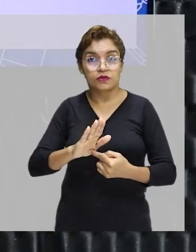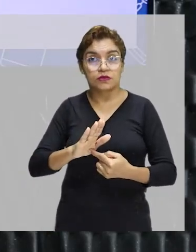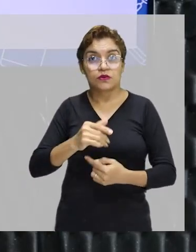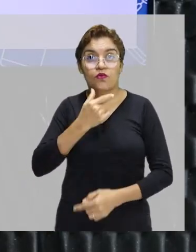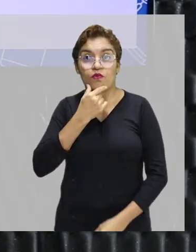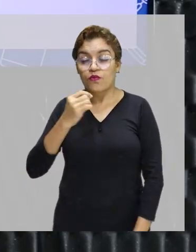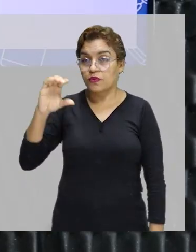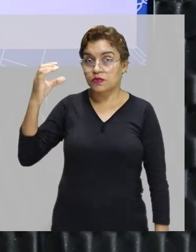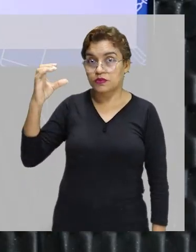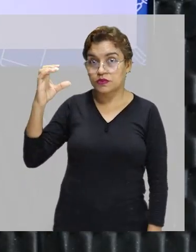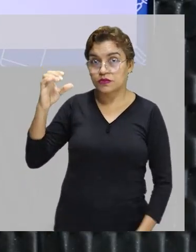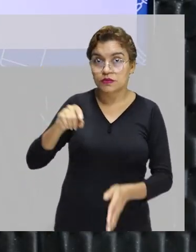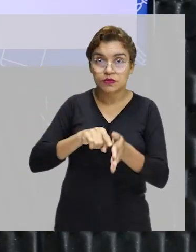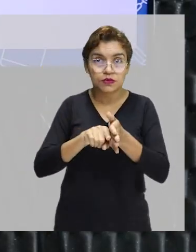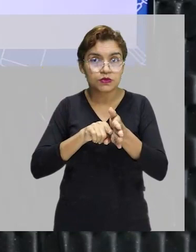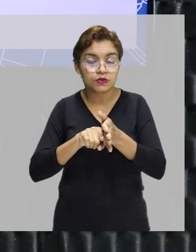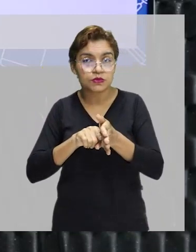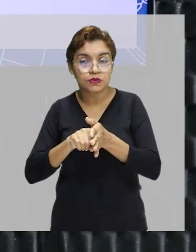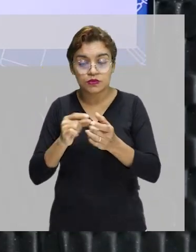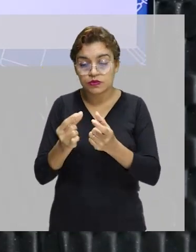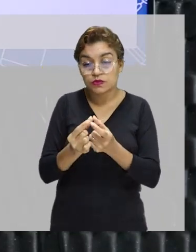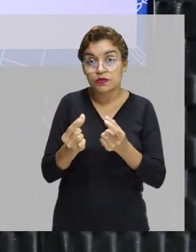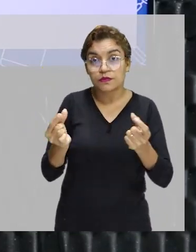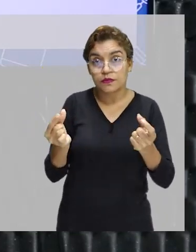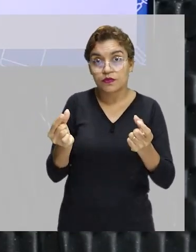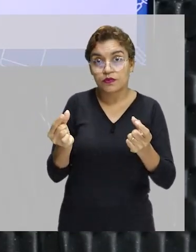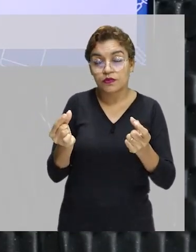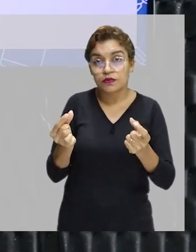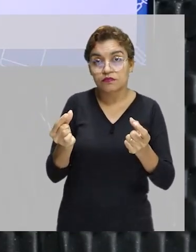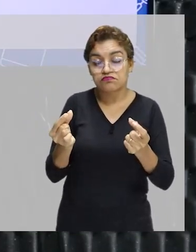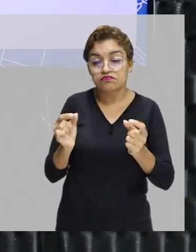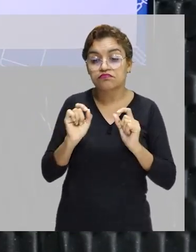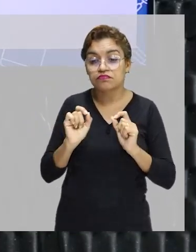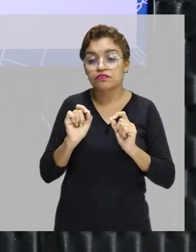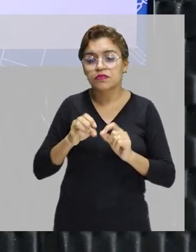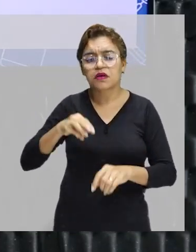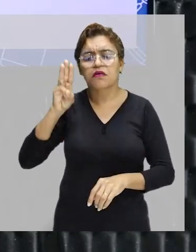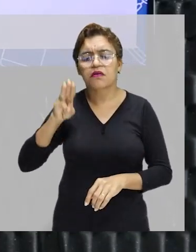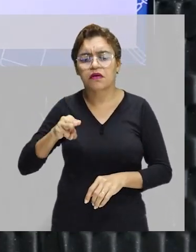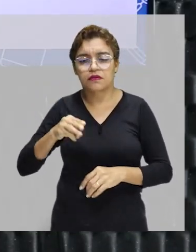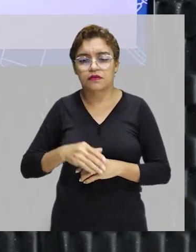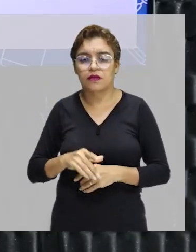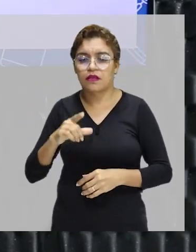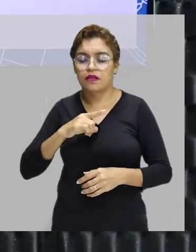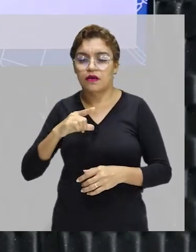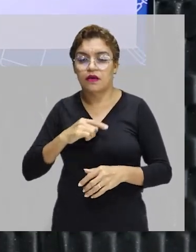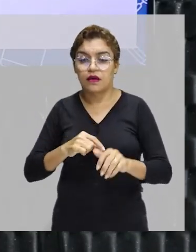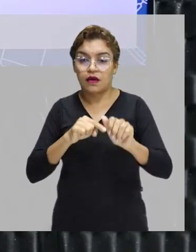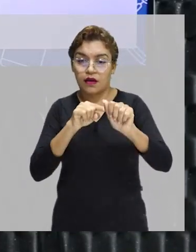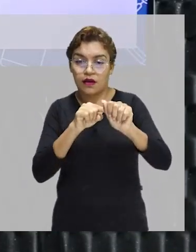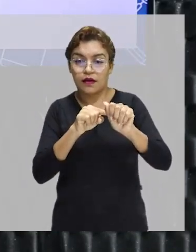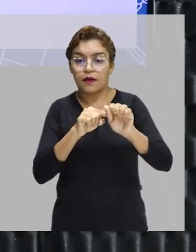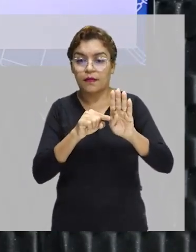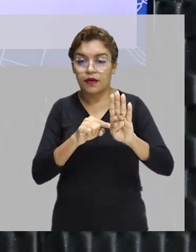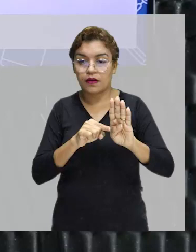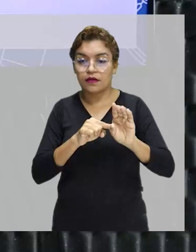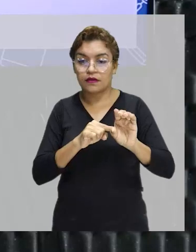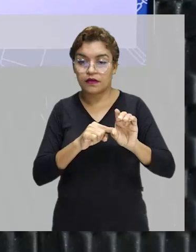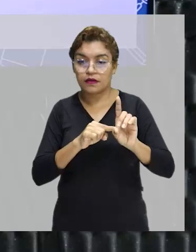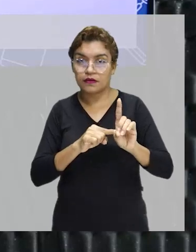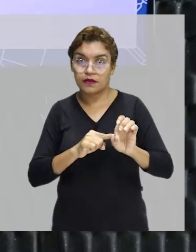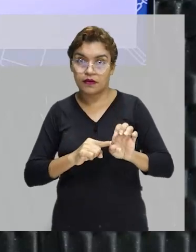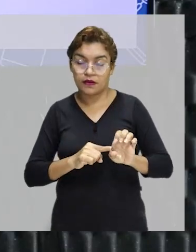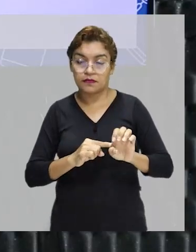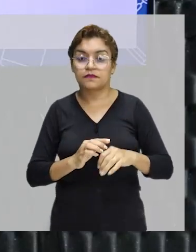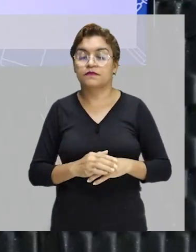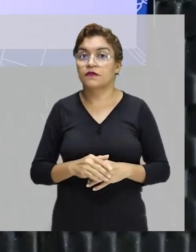suas experiências com a ampola de Crookes foi. E aqui nós temos as alternativas. Mas se você